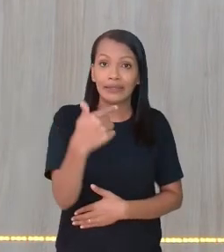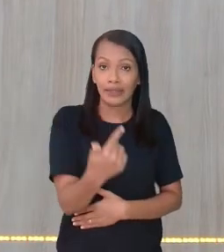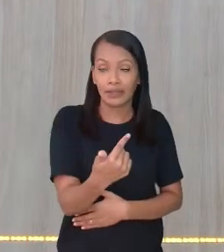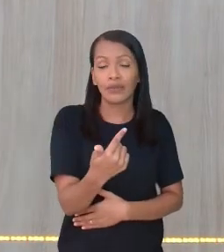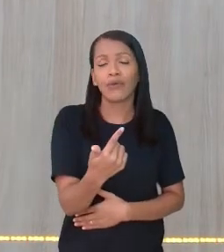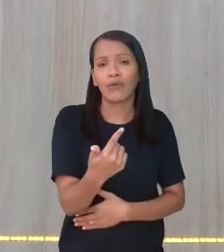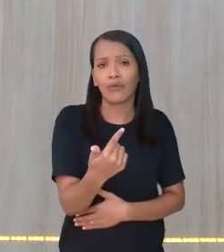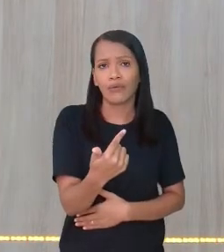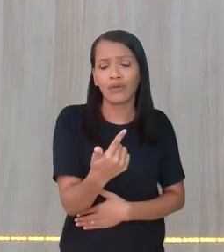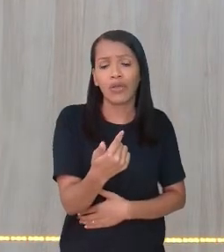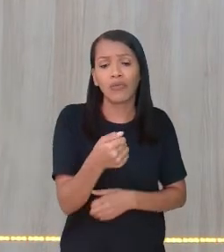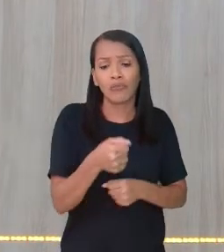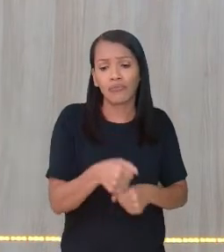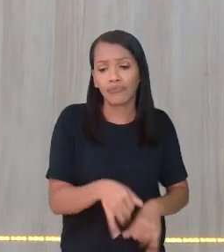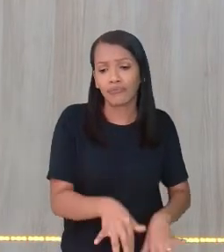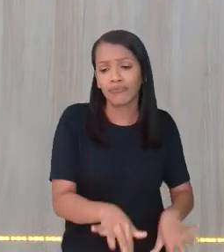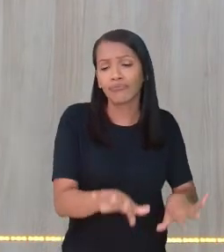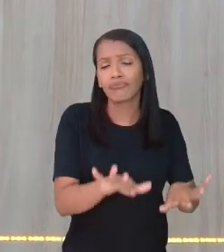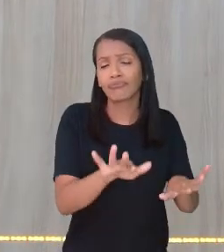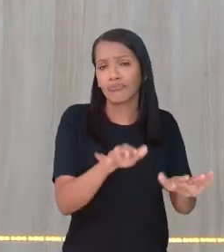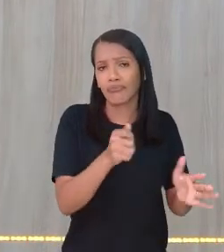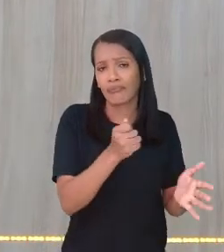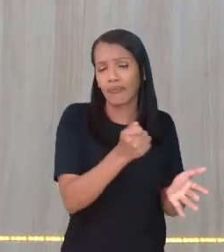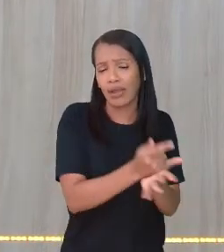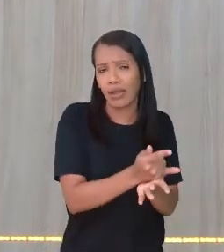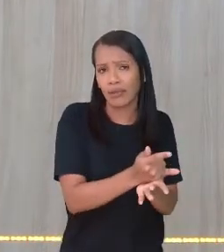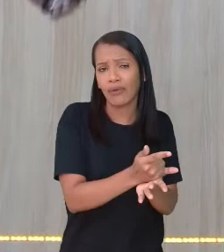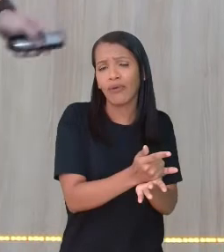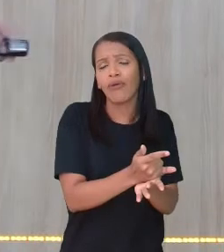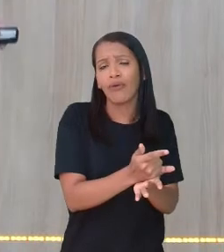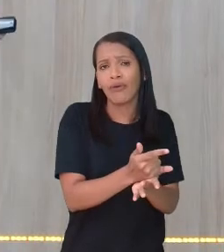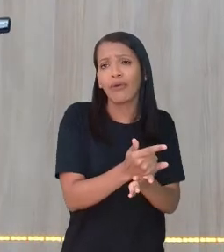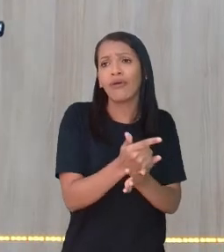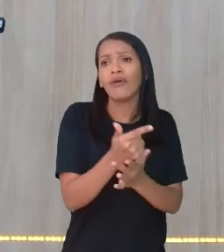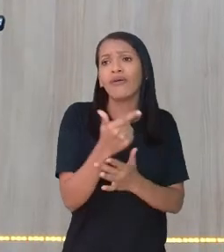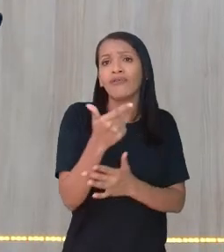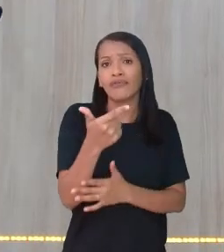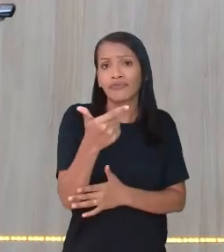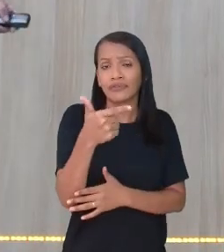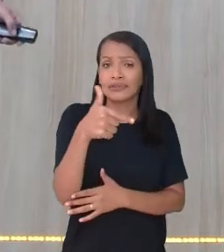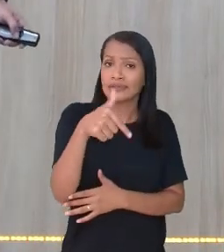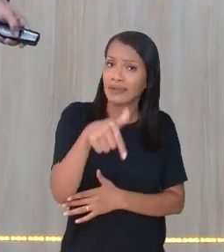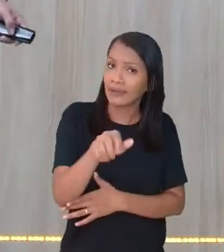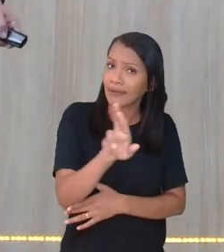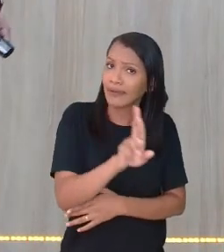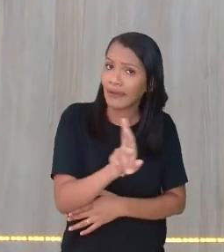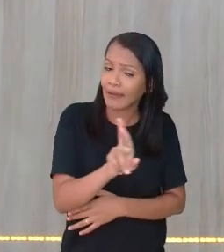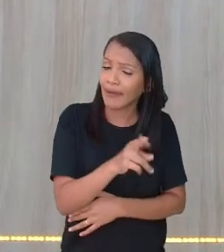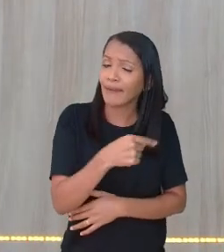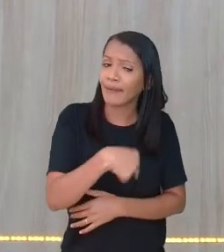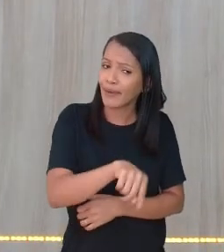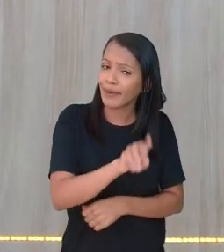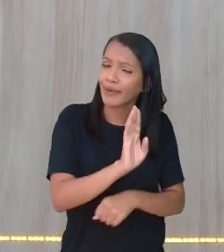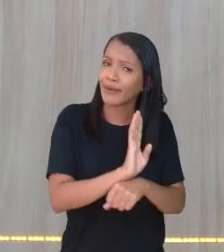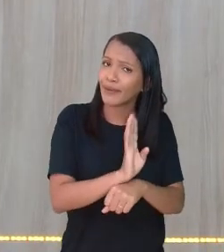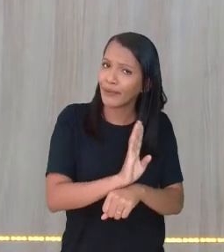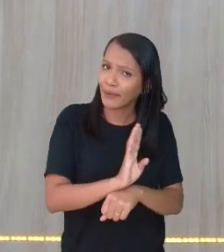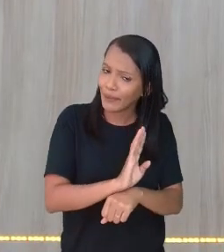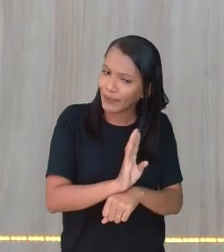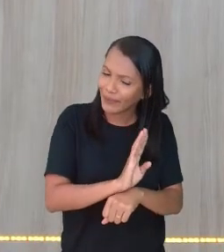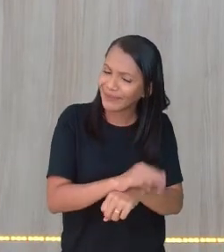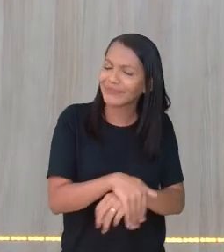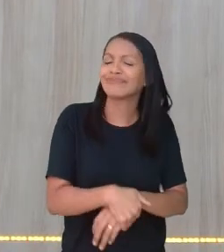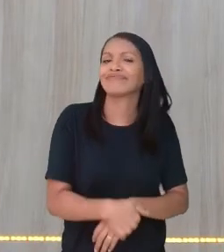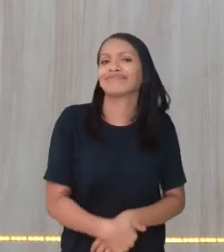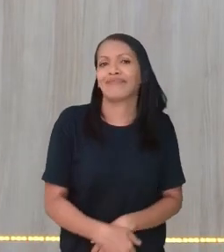R$ 27 para ir ao cinema. Tá limpeza, né não? O cineminha aí, né, paga a meia de